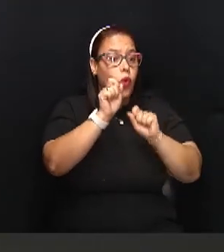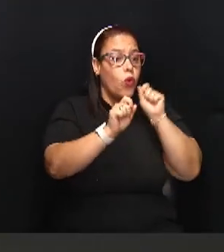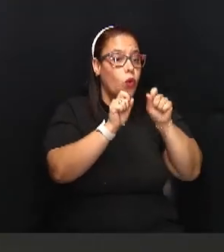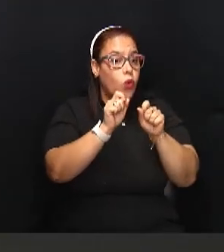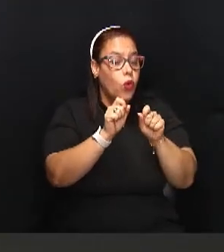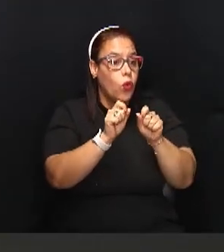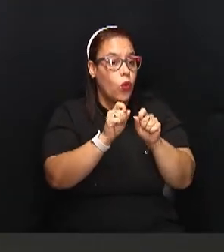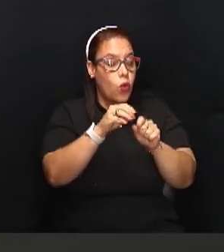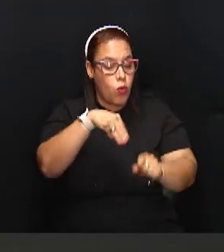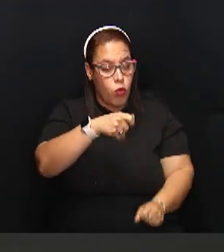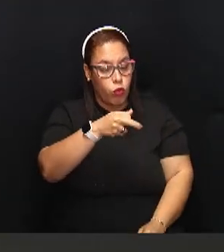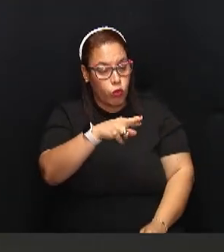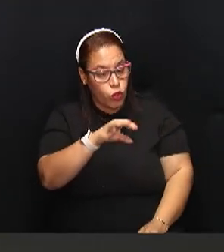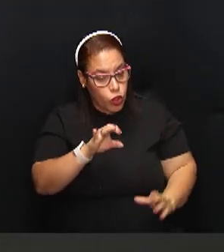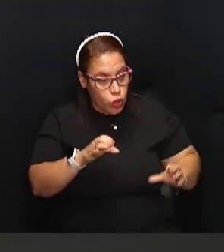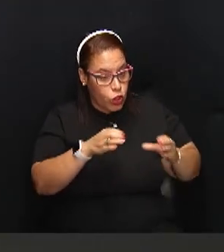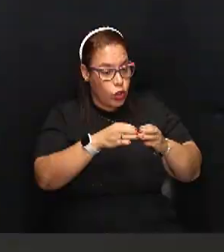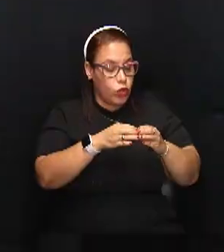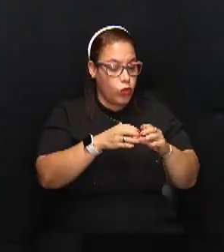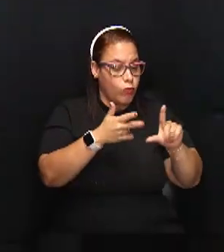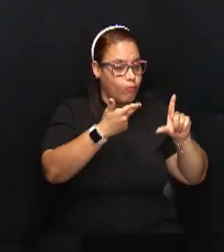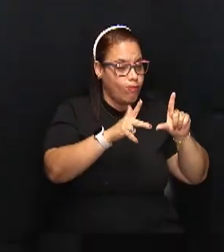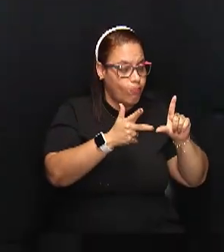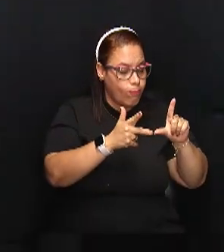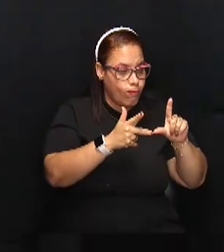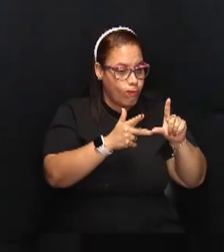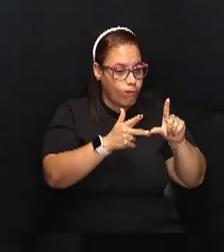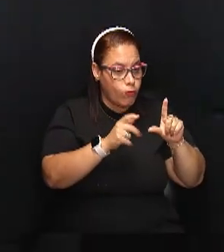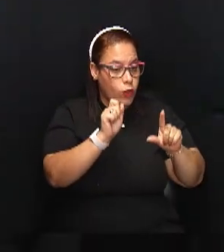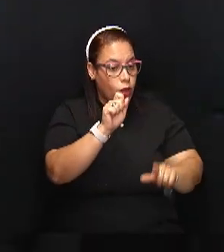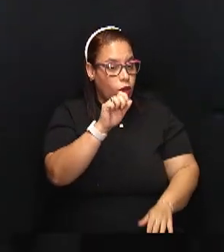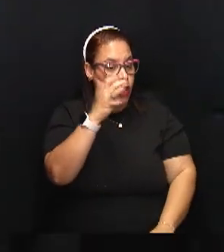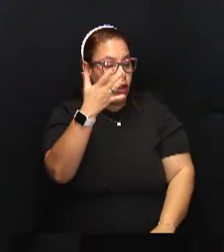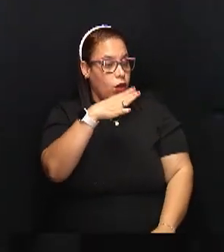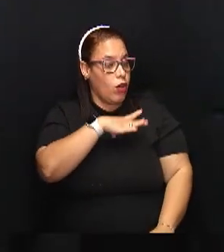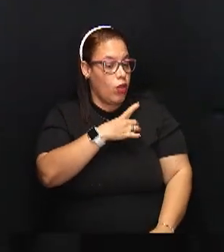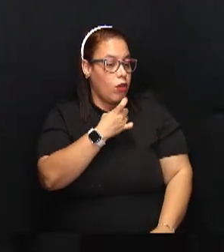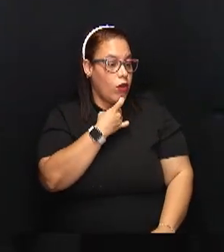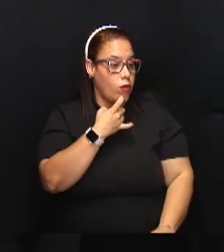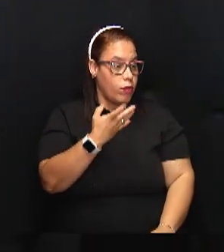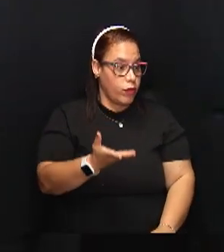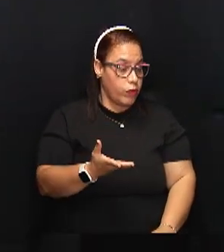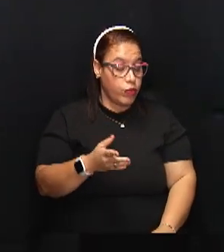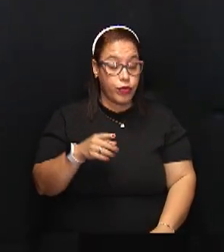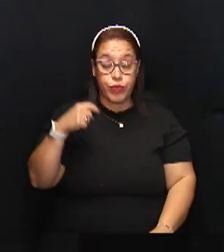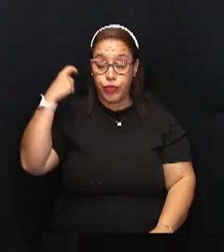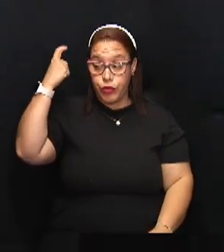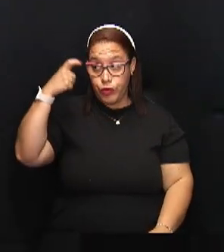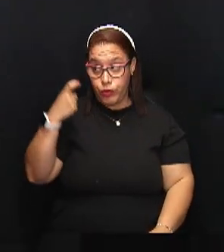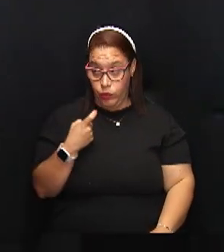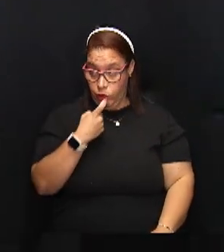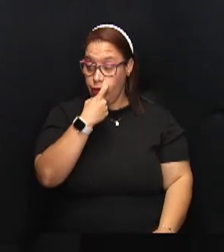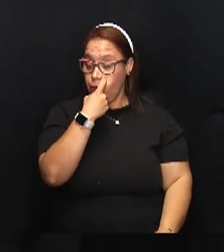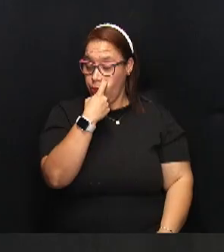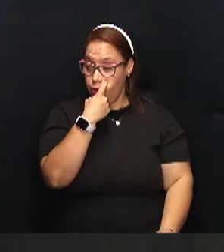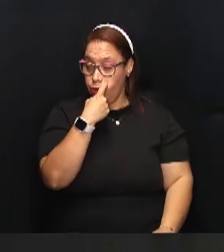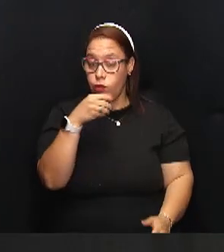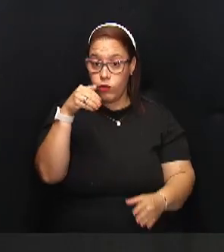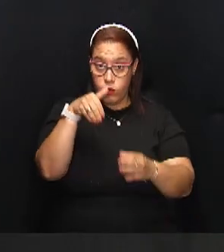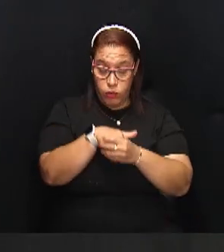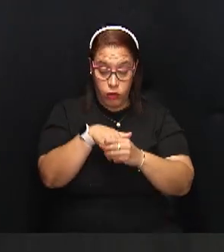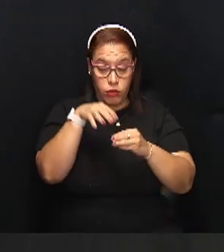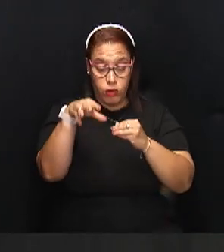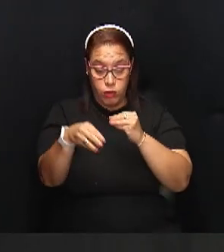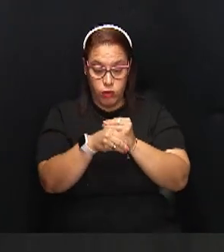isso qual foi a parte do legislativo para que isso acontecesse na cidade? Mirna, quando nós votamos as